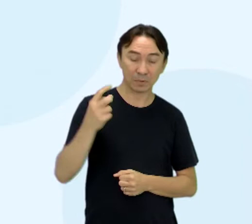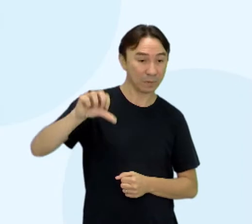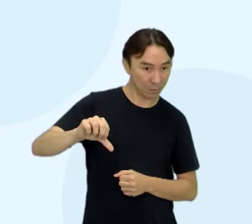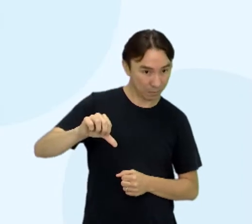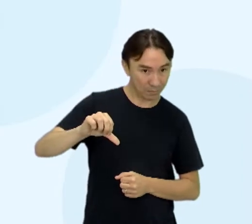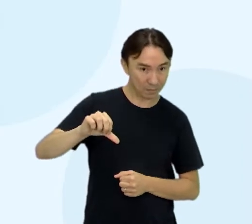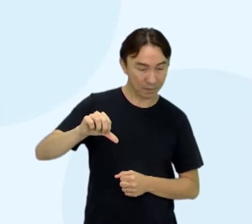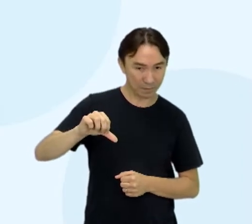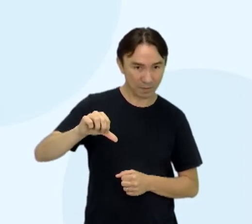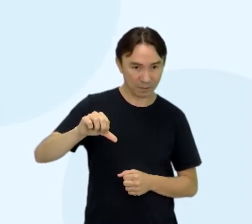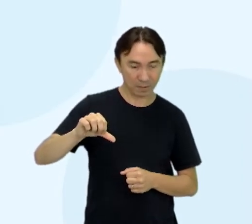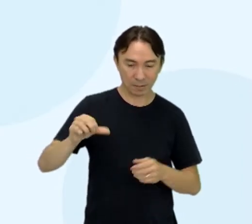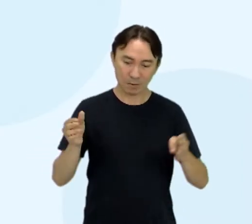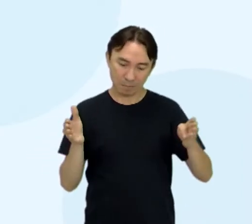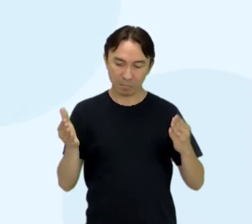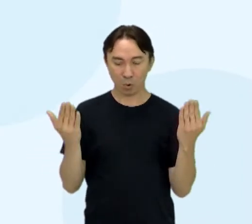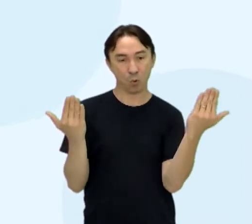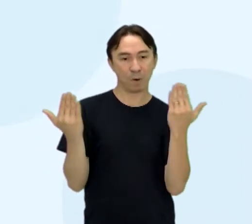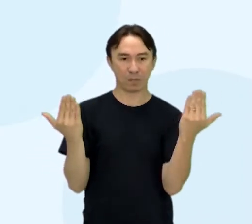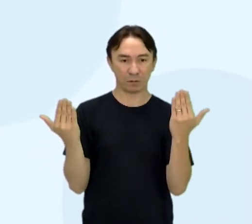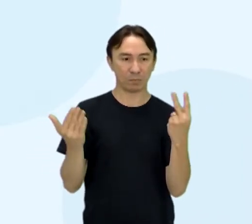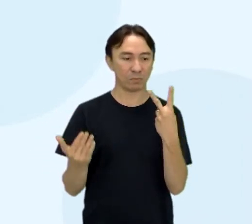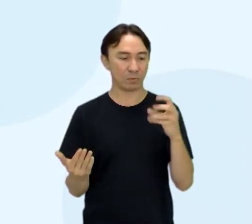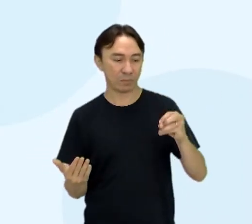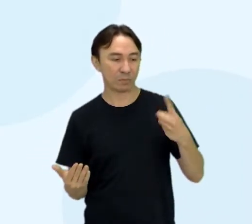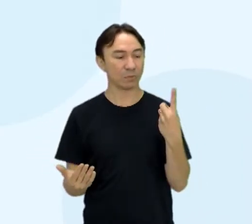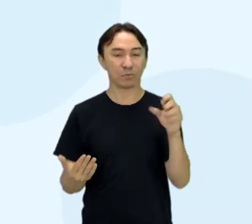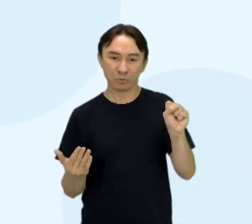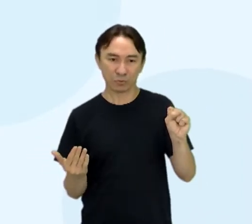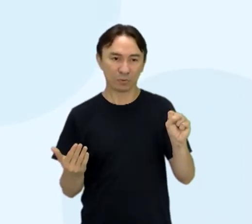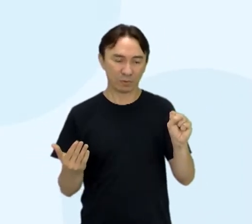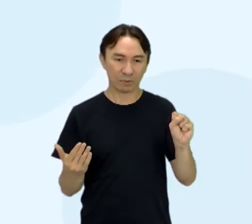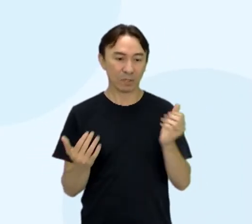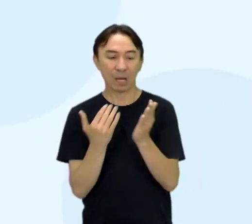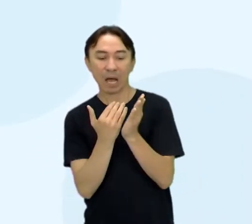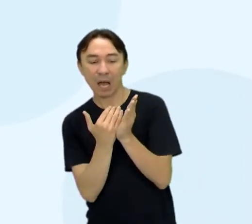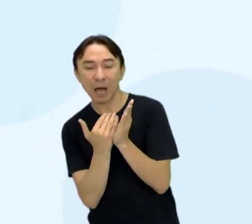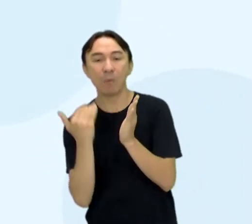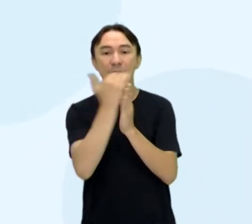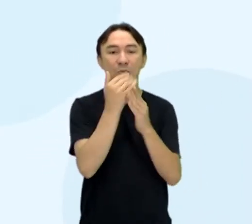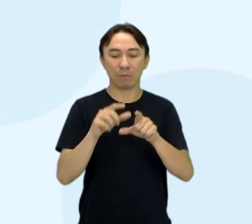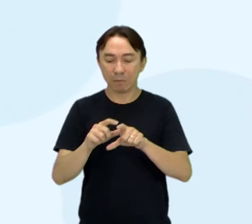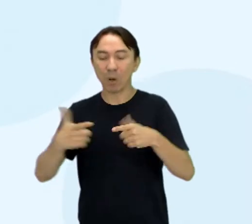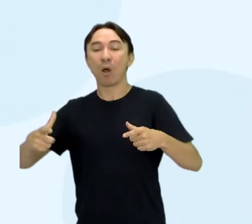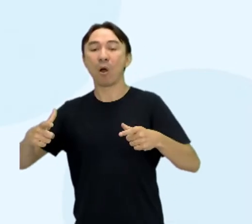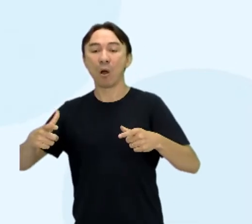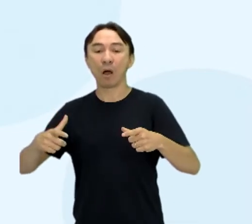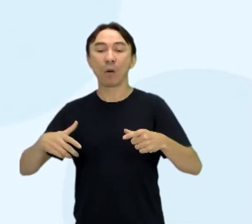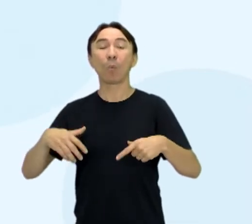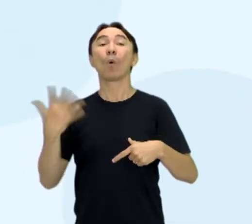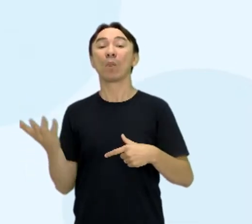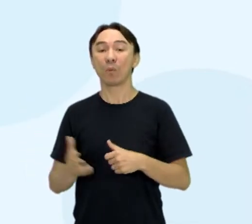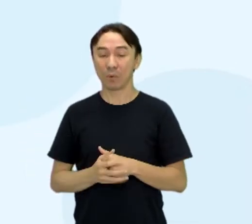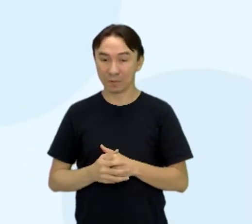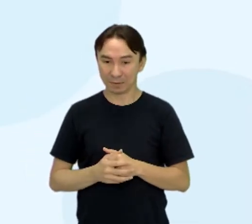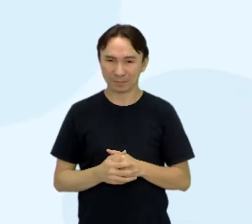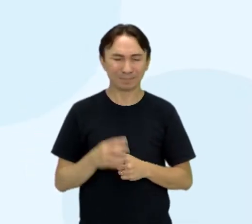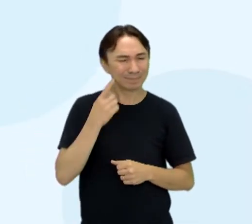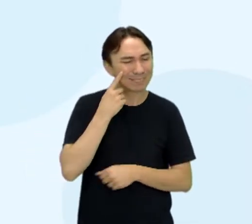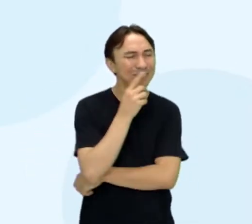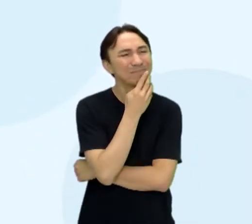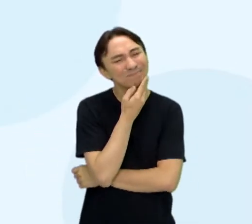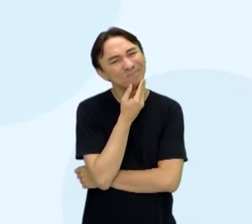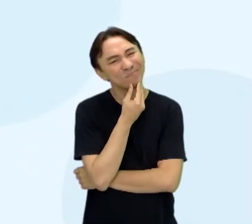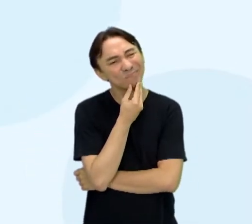2019, tá, em relação a 2018. Quanto que aumentou? Veja que a gente traça uma comparação aqui entre os dois anos. Bom, professor, o que